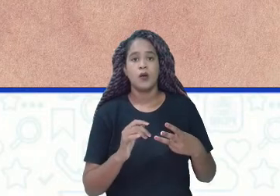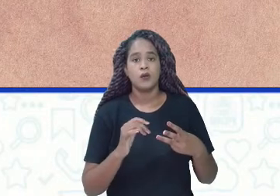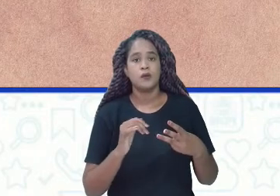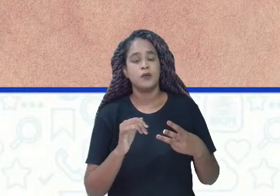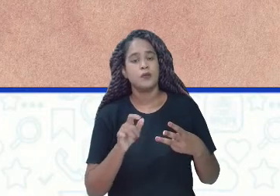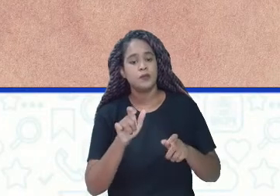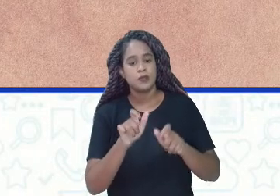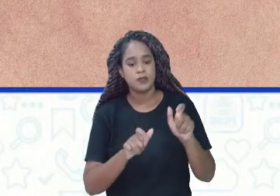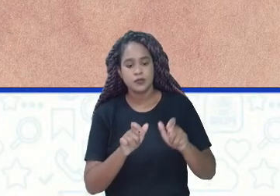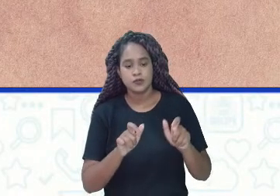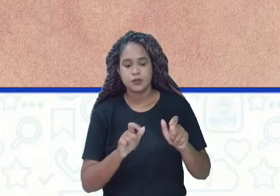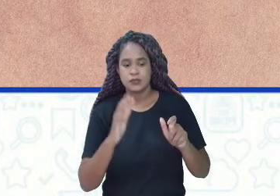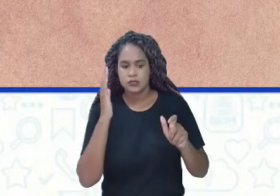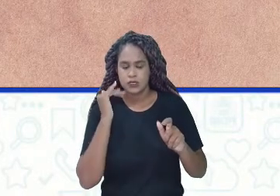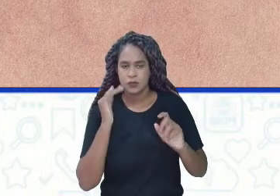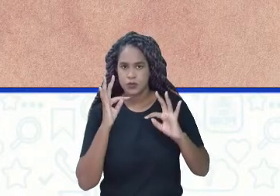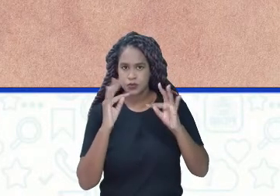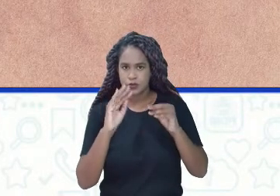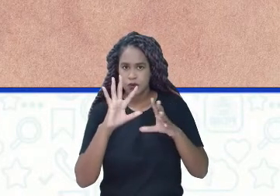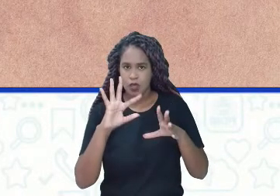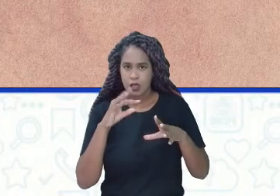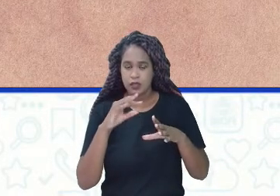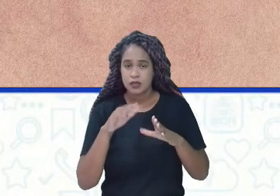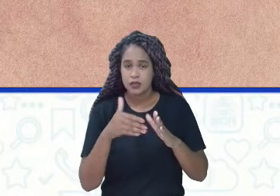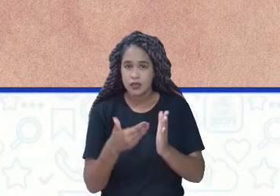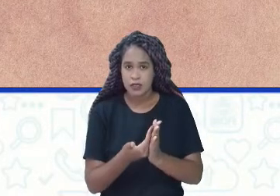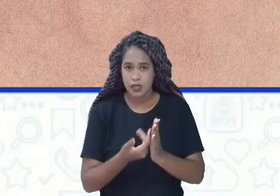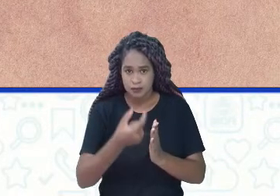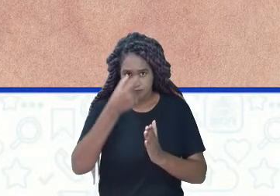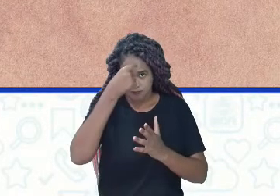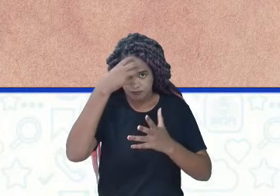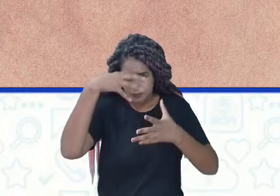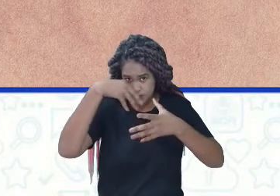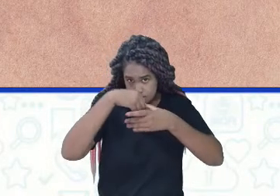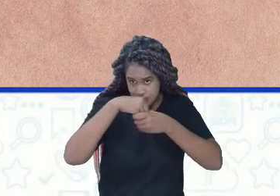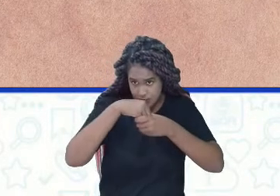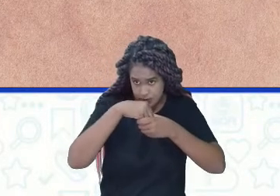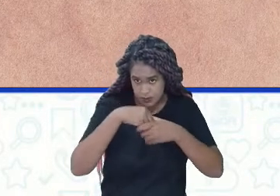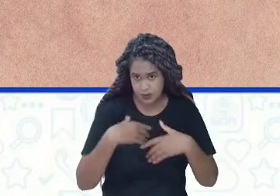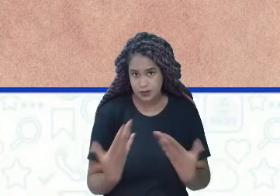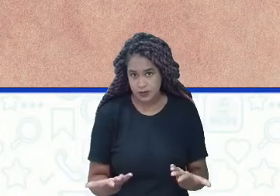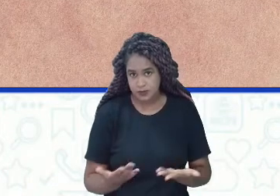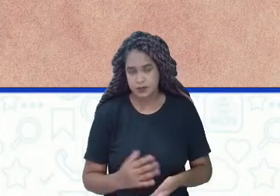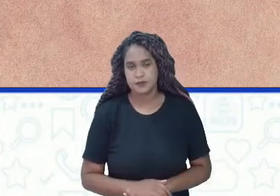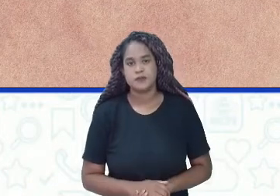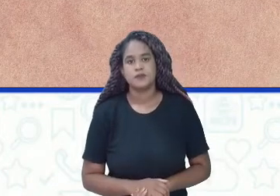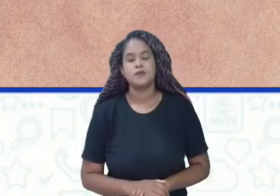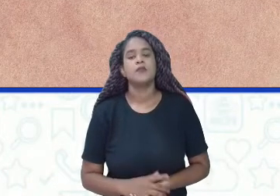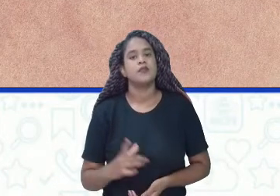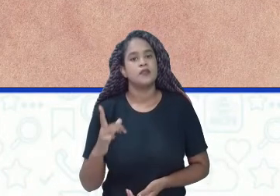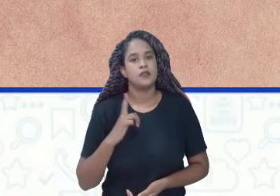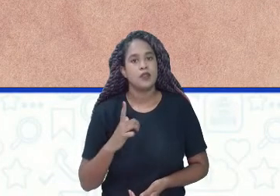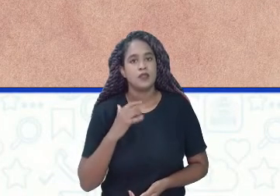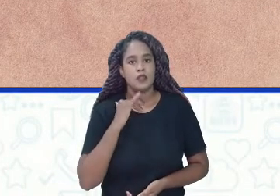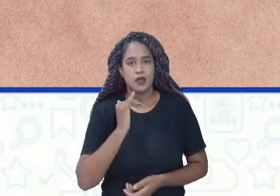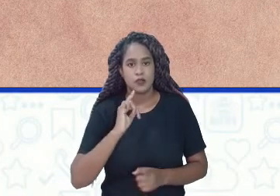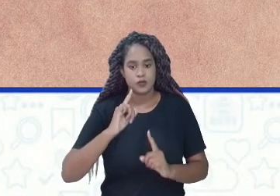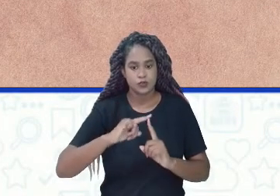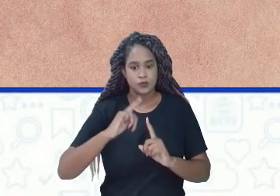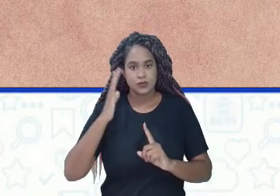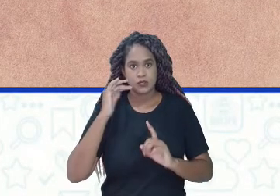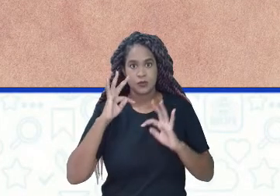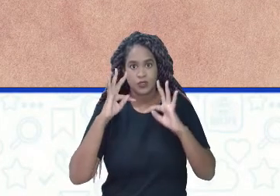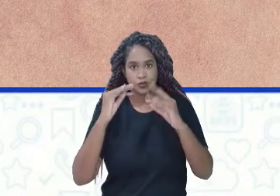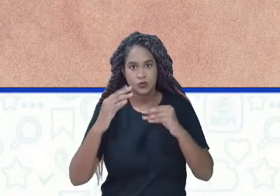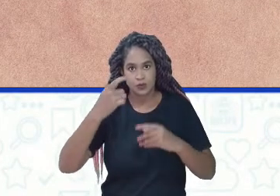que sabe tudo, até os pensamentos e sentimentos das personagens, um narrador onisciente. A gente tem aqui um narrador onisciente, porque